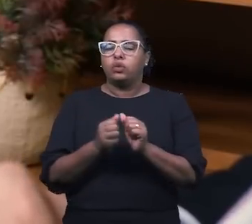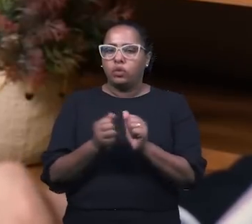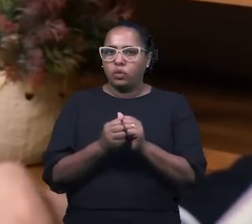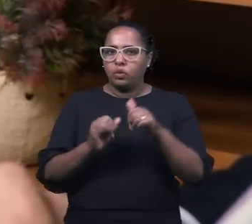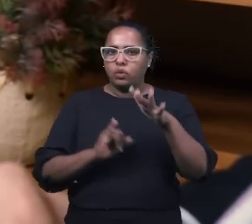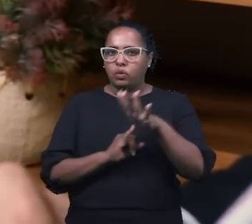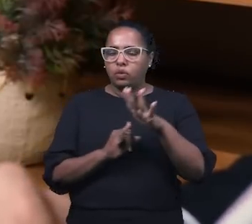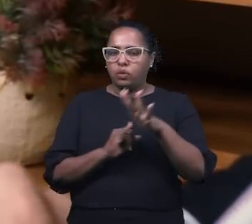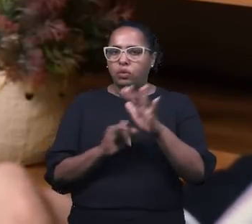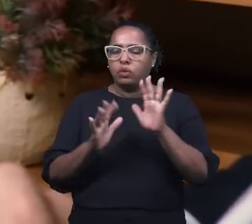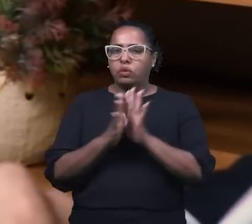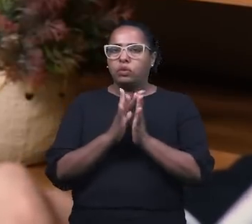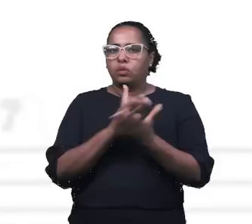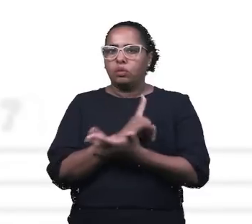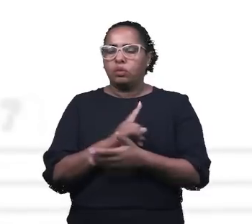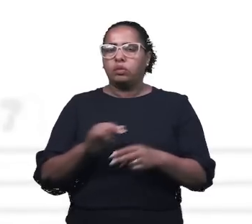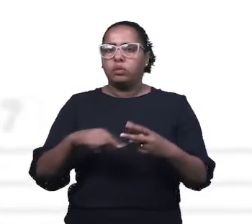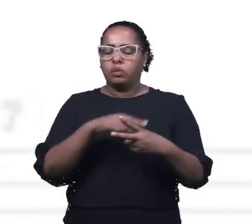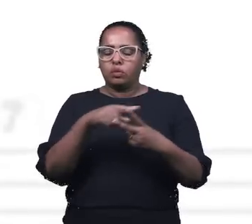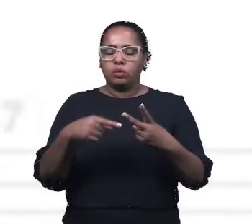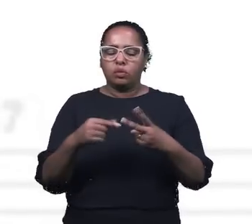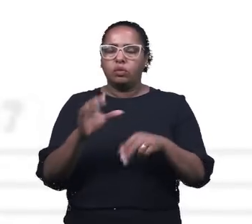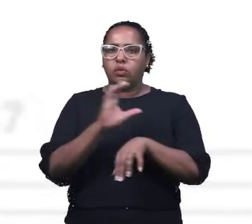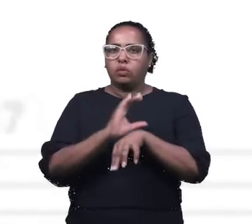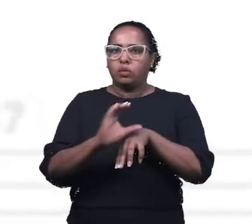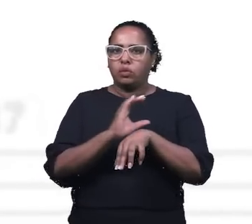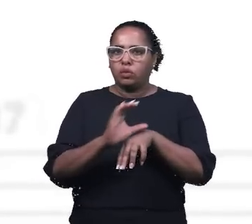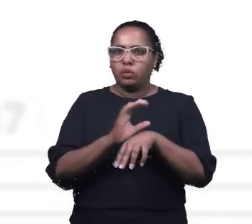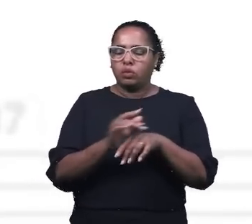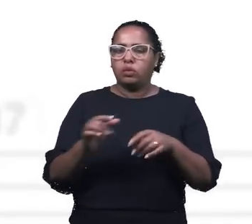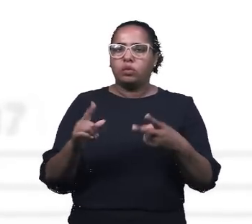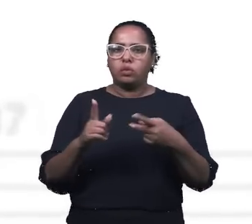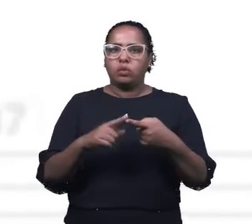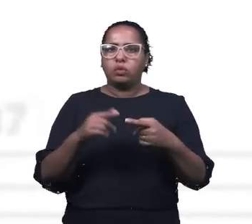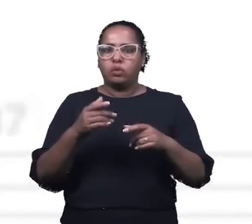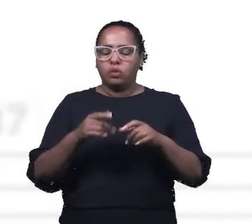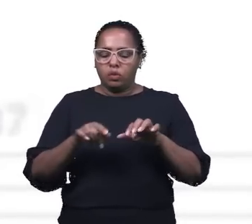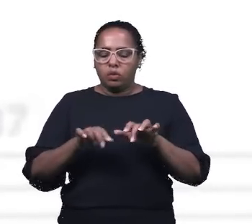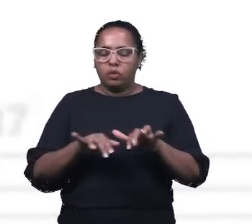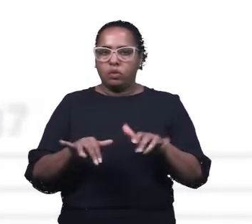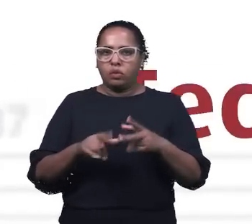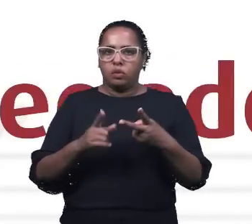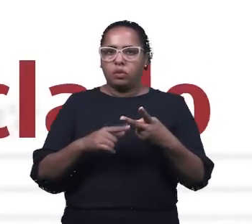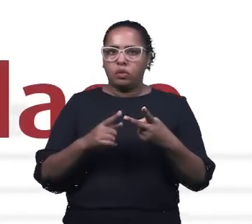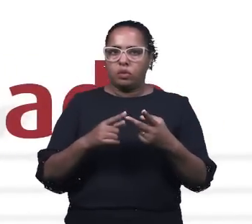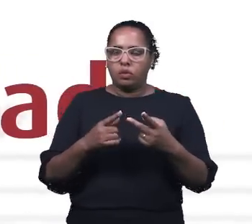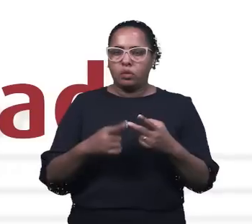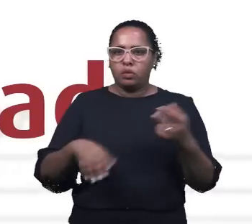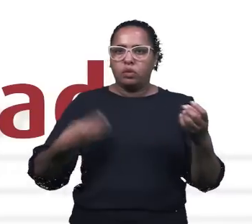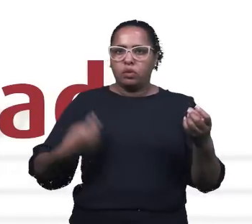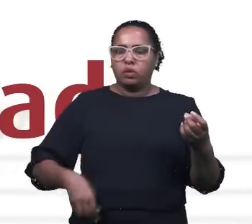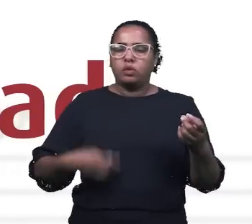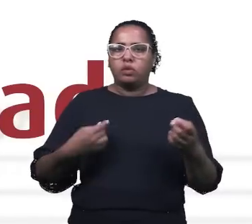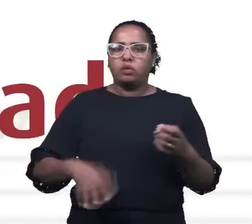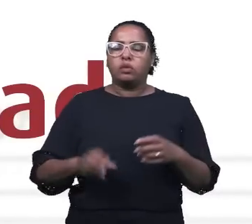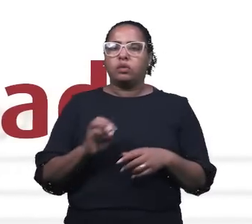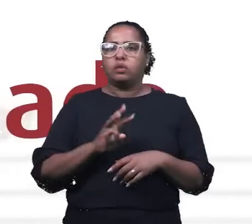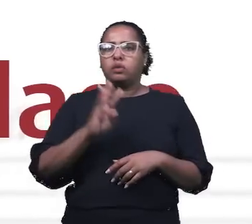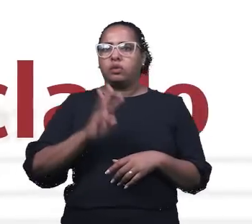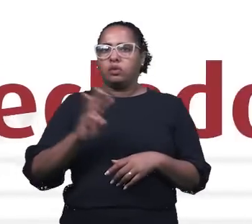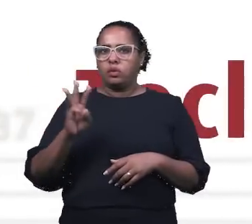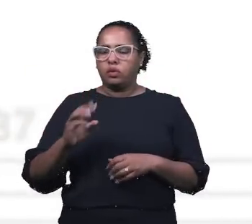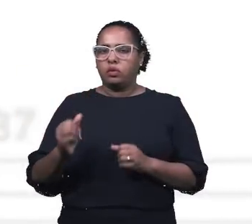Bíblico, 2 cursos online, que é o curso de teclado e o curso de violão. Ainda no site de